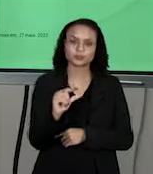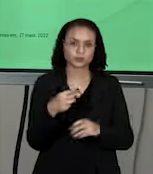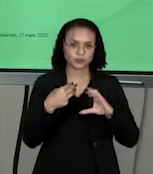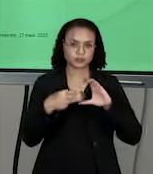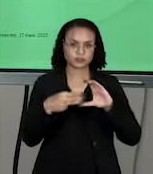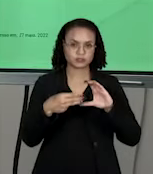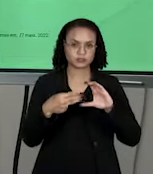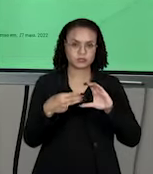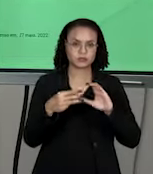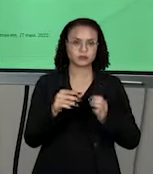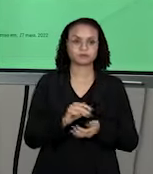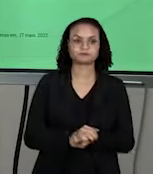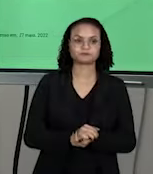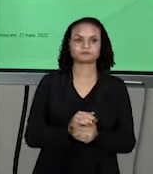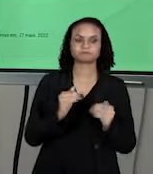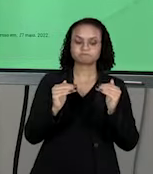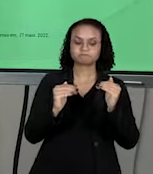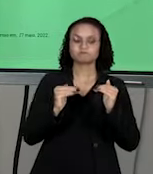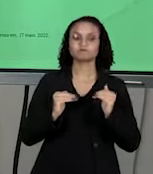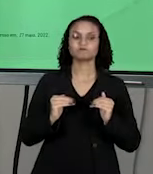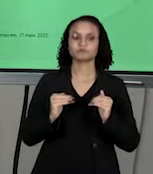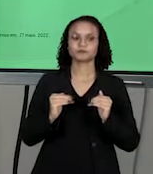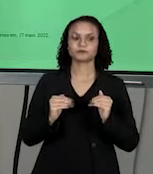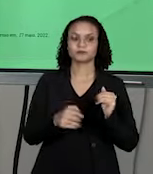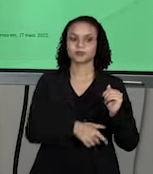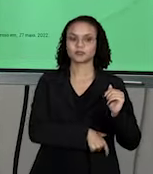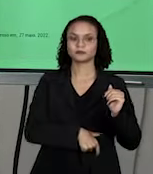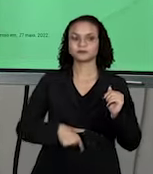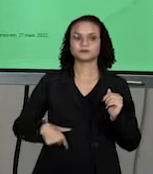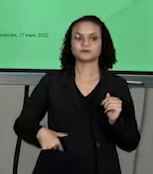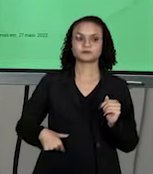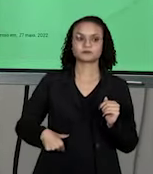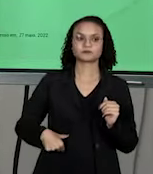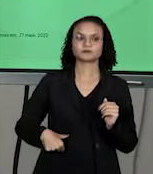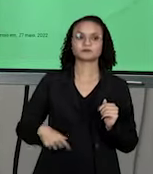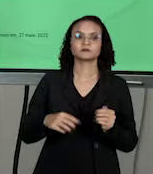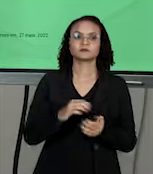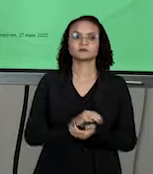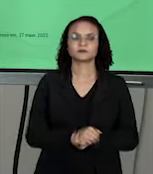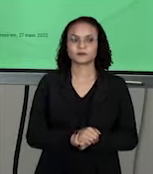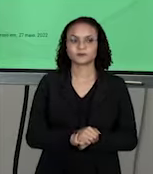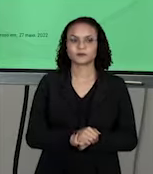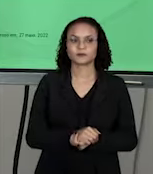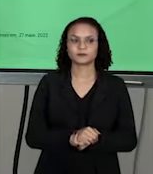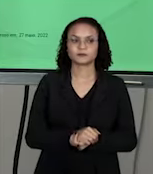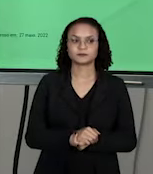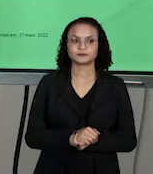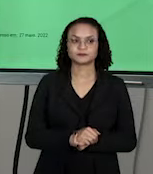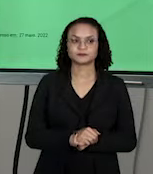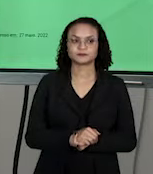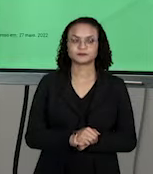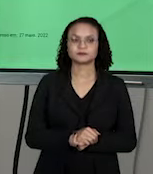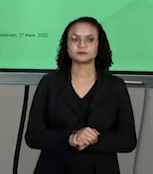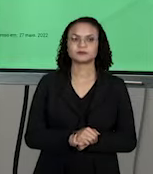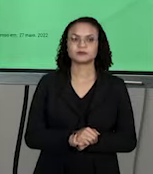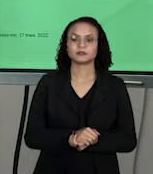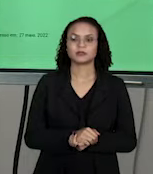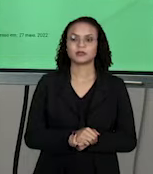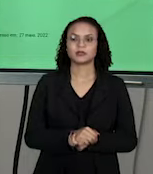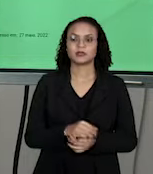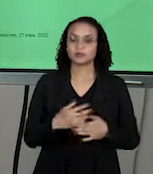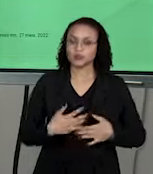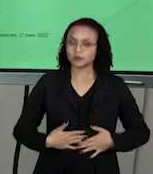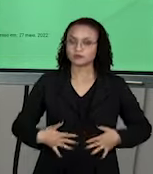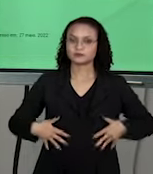região. Abaixo aqui na região final das nossas costelas, nós vamos